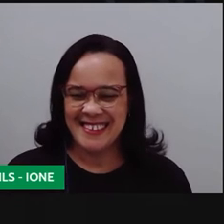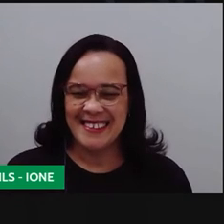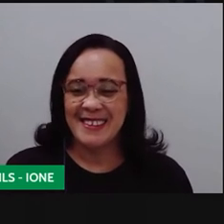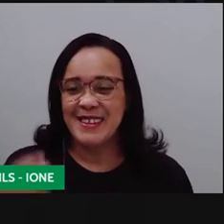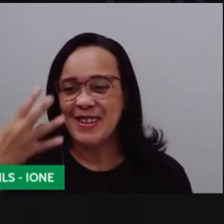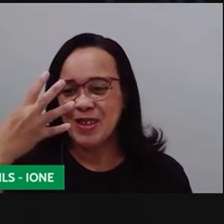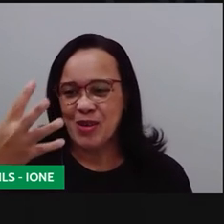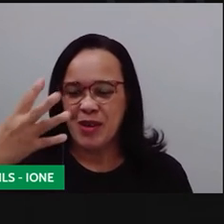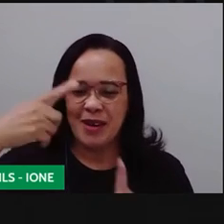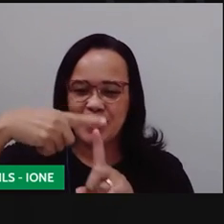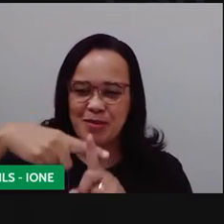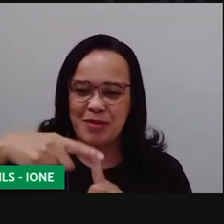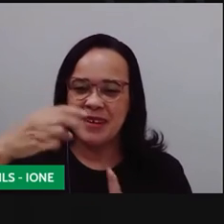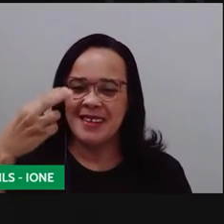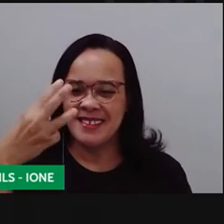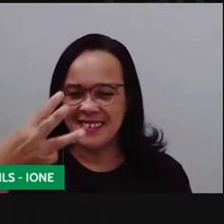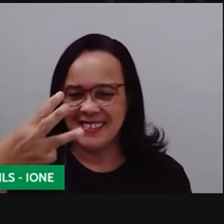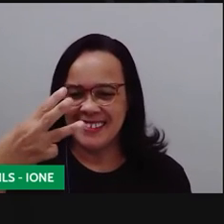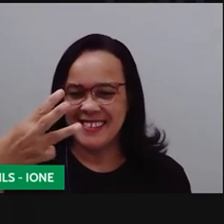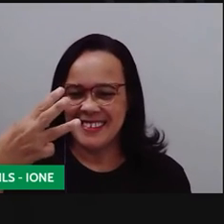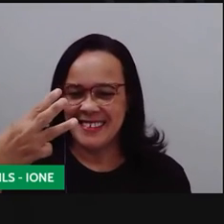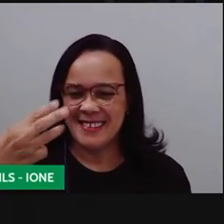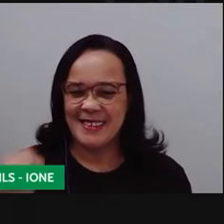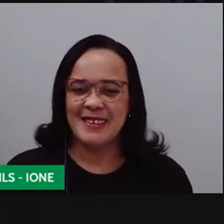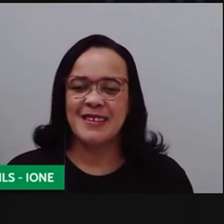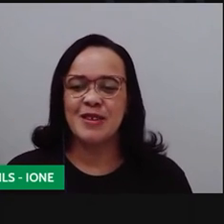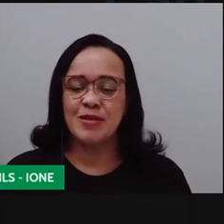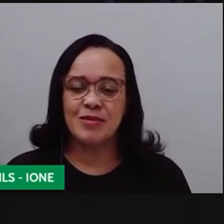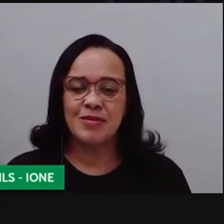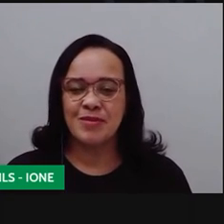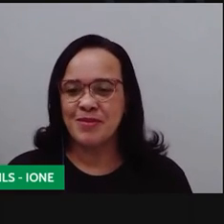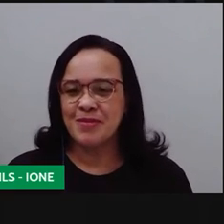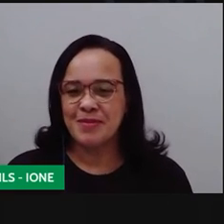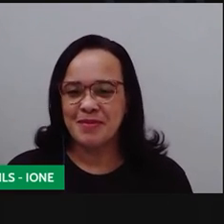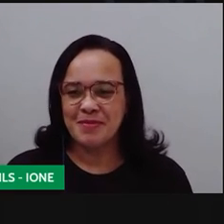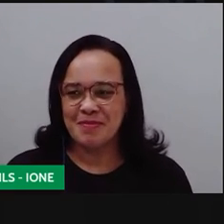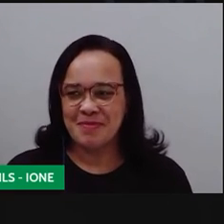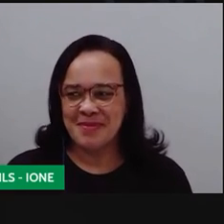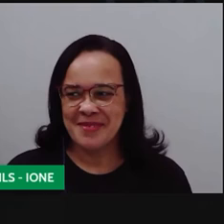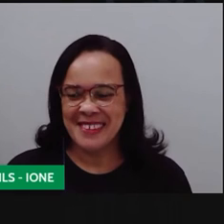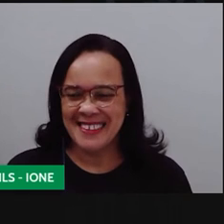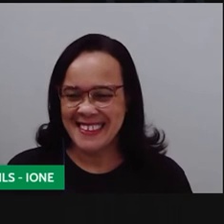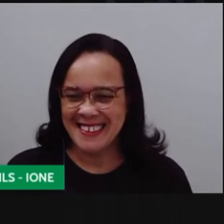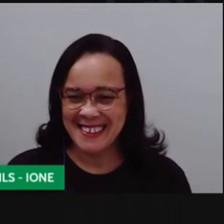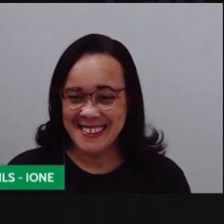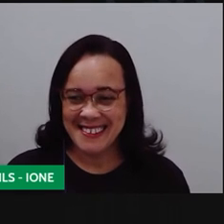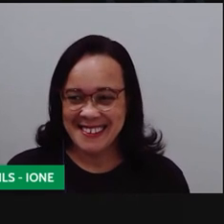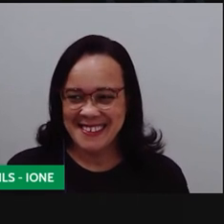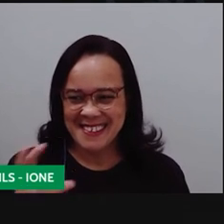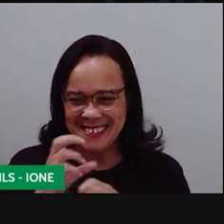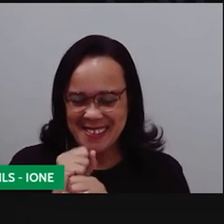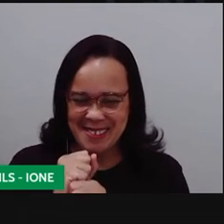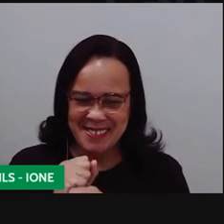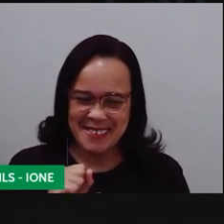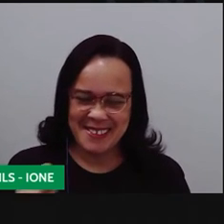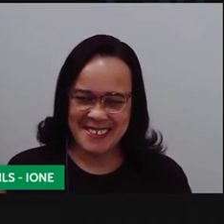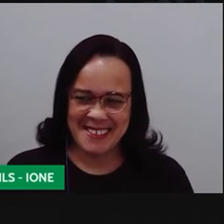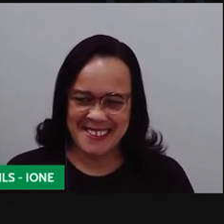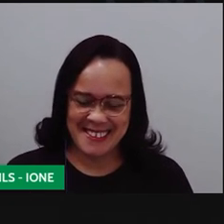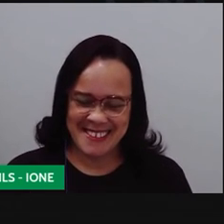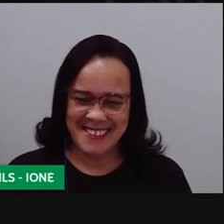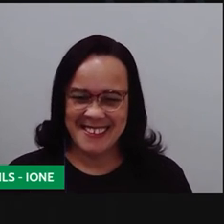com mais três não é isso Quatro mais três e olha ela como ela não ela tá achando graça